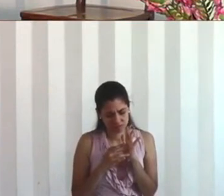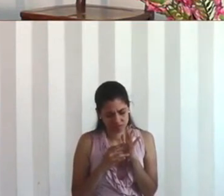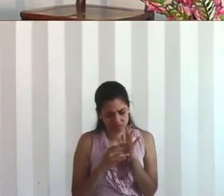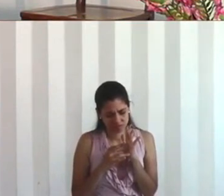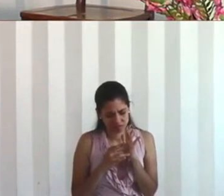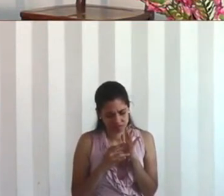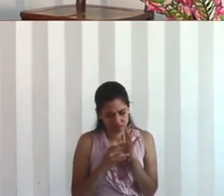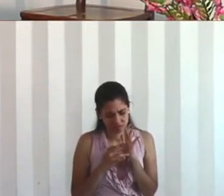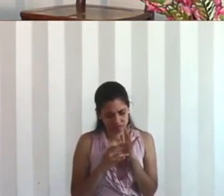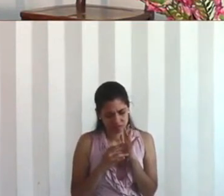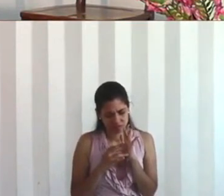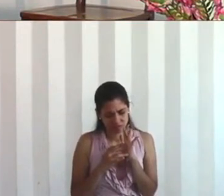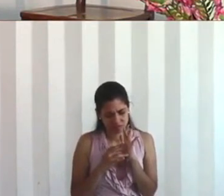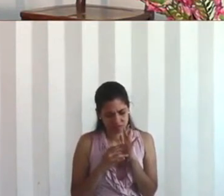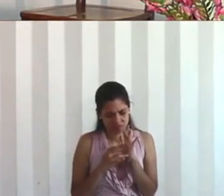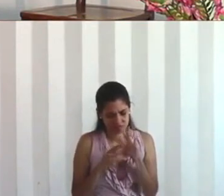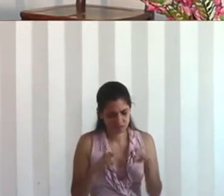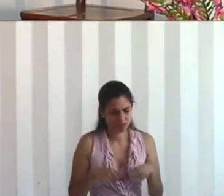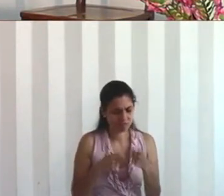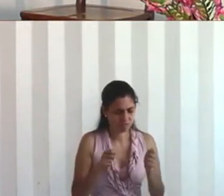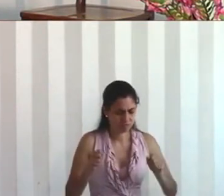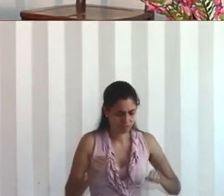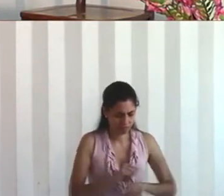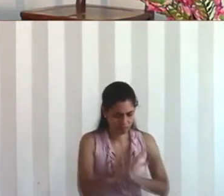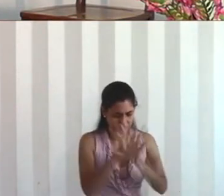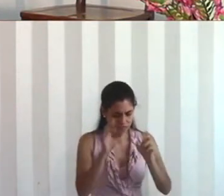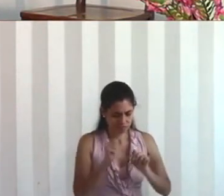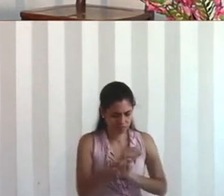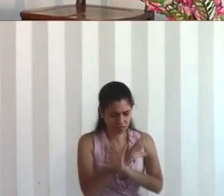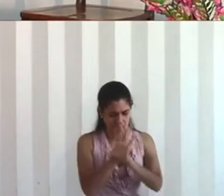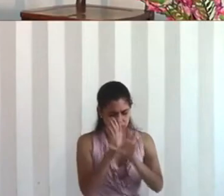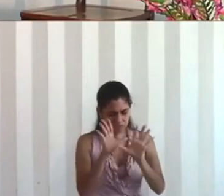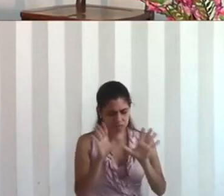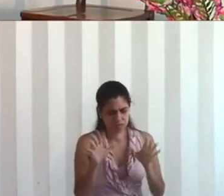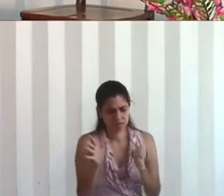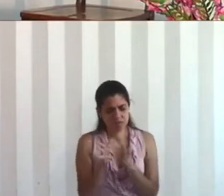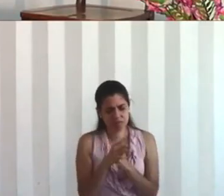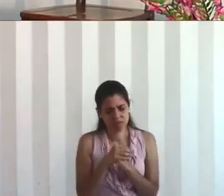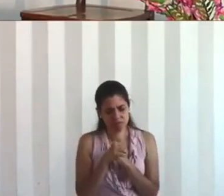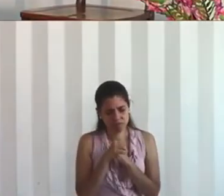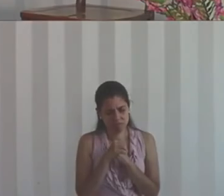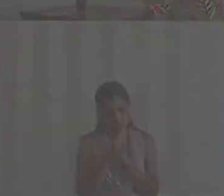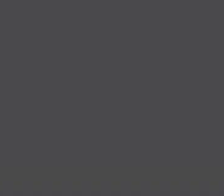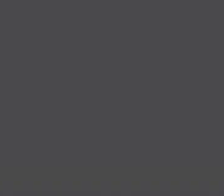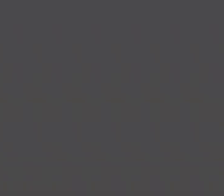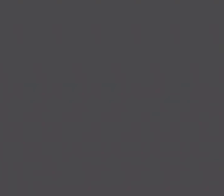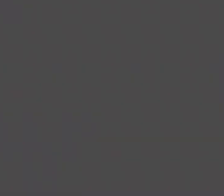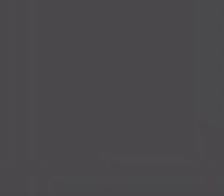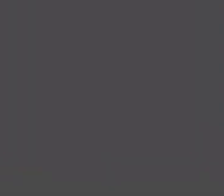teve contigo antes da fundação do mundo. É no nome dEle que nós oramos. Amém, Senhor.